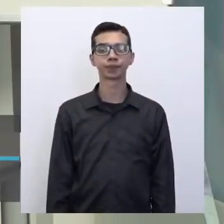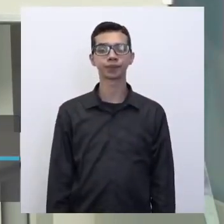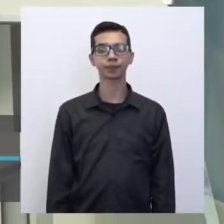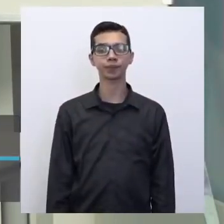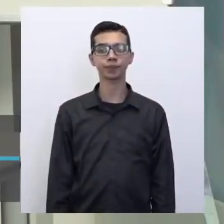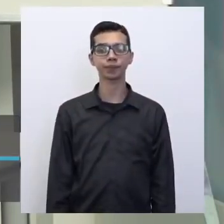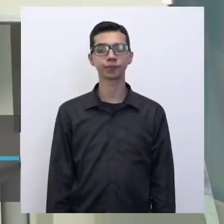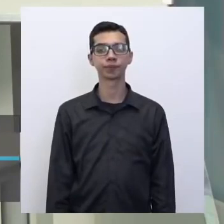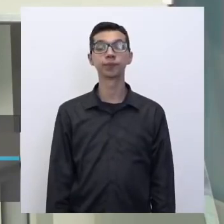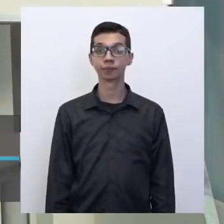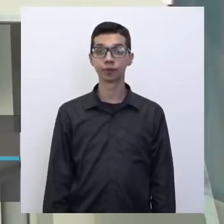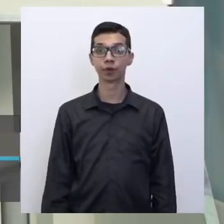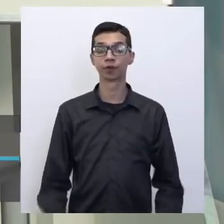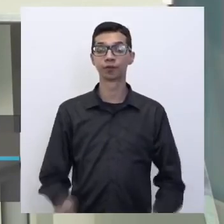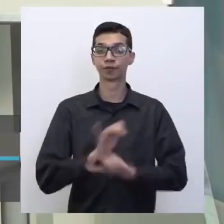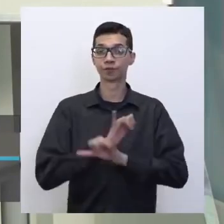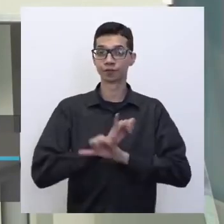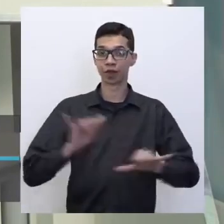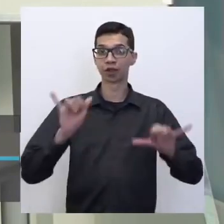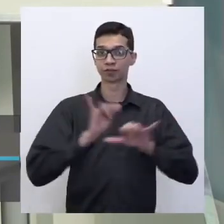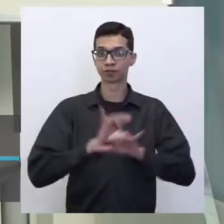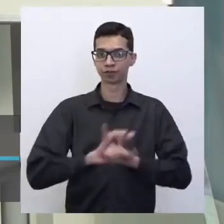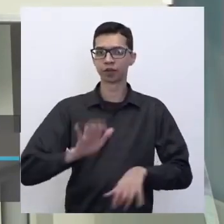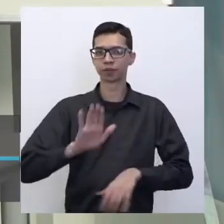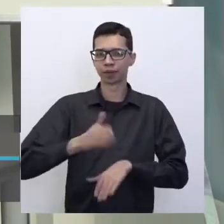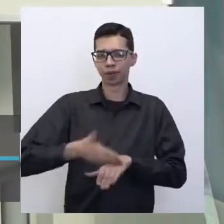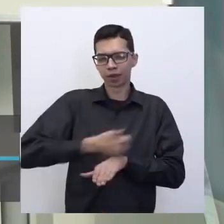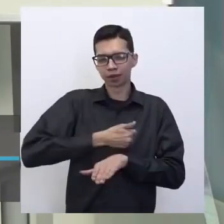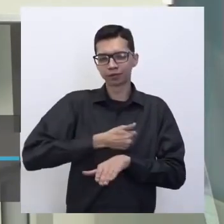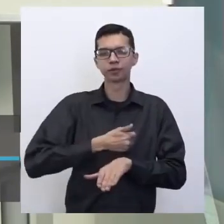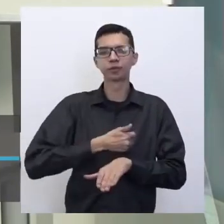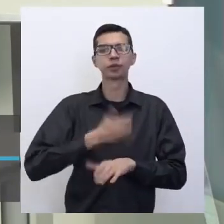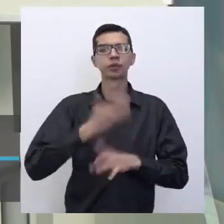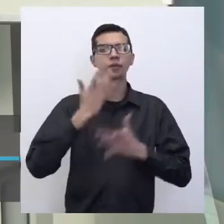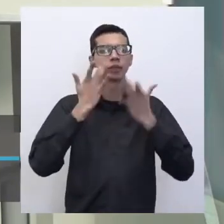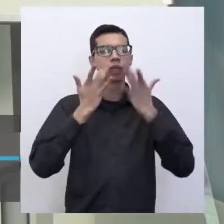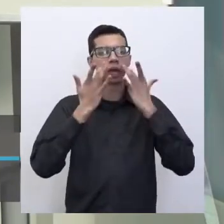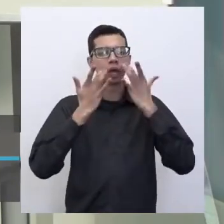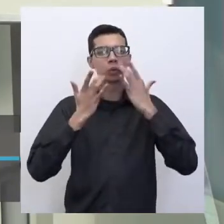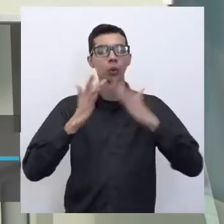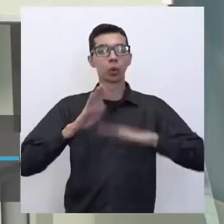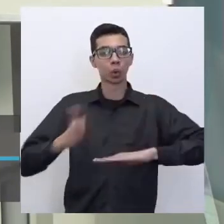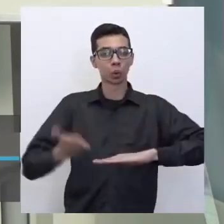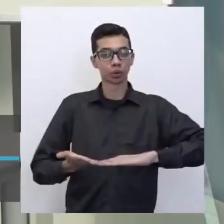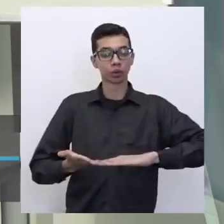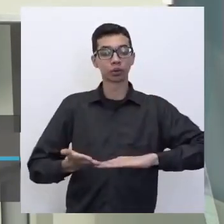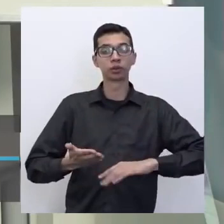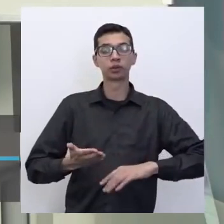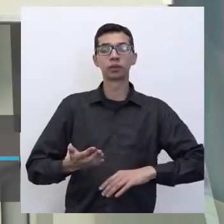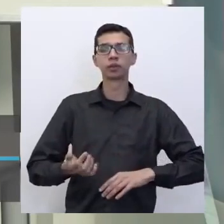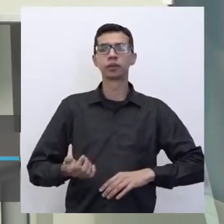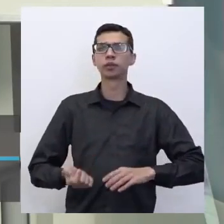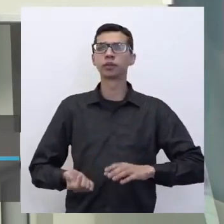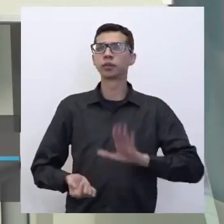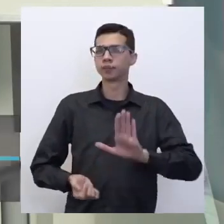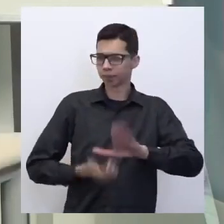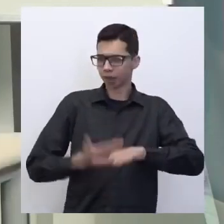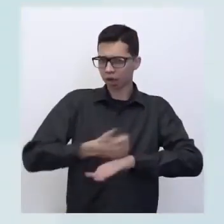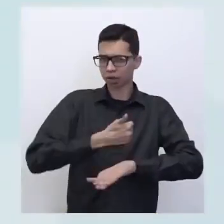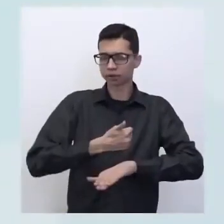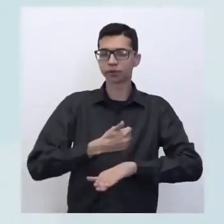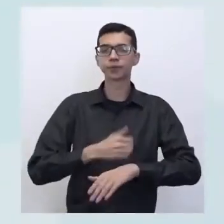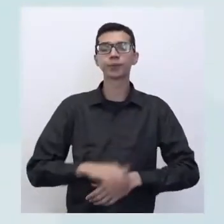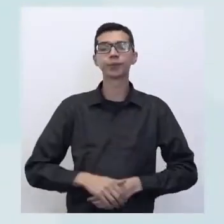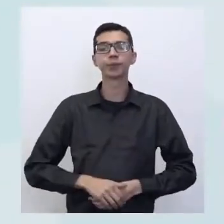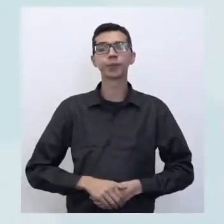mas antes de falar um pouquinho, a gente vai falar do teatro contemporâneo, mas antes eu quero saber pelo chat, para você, o que é o